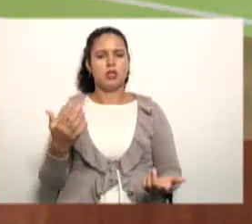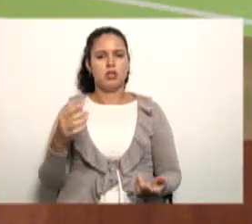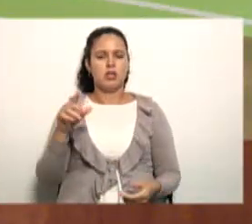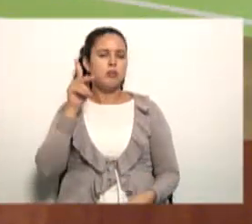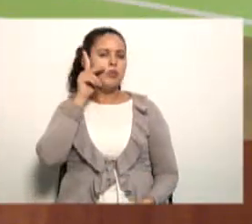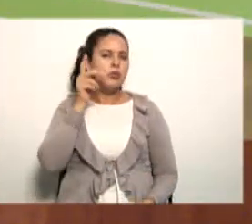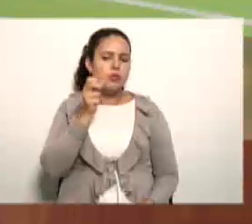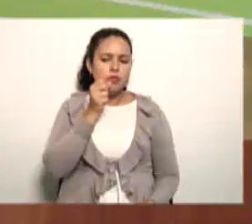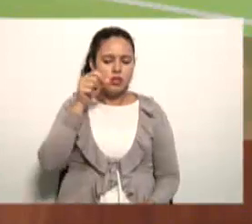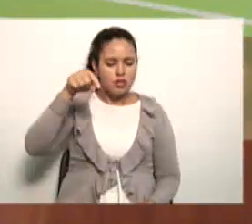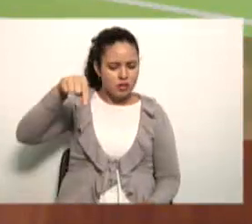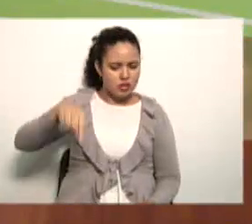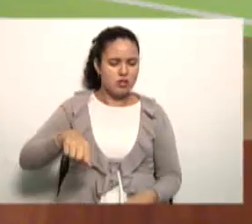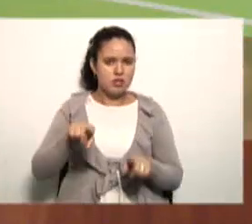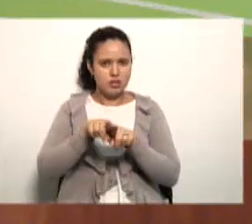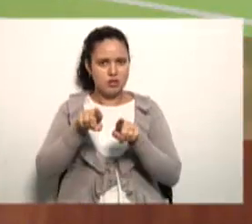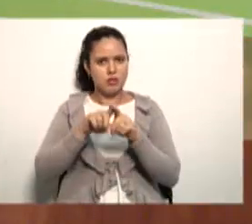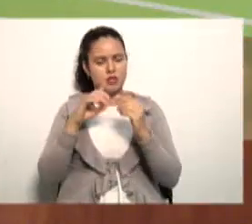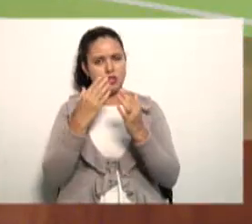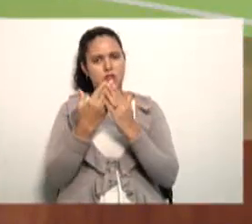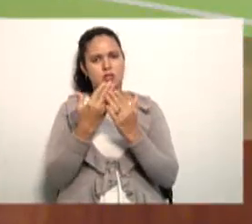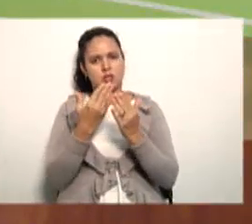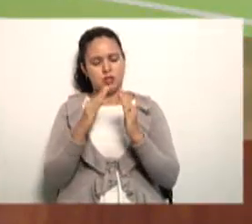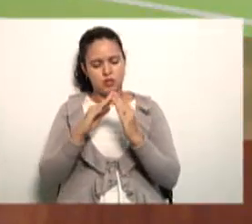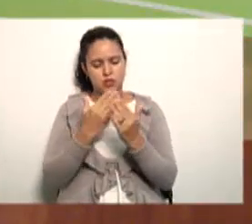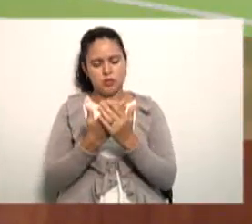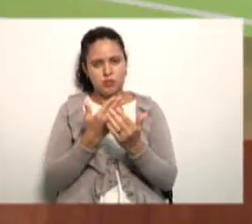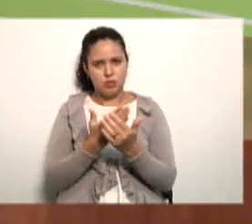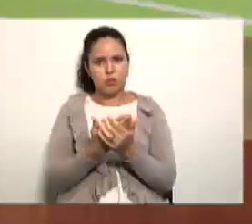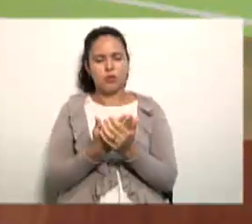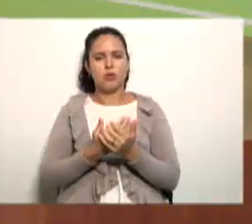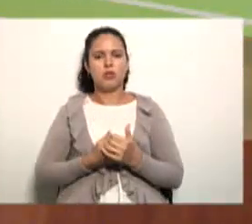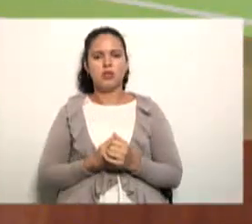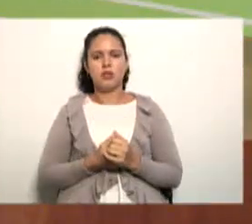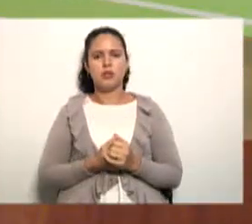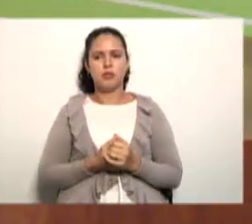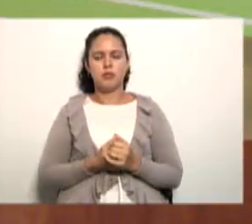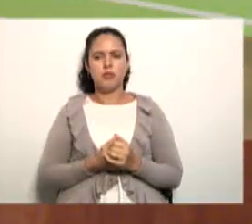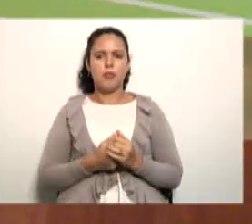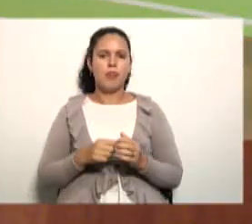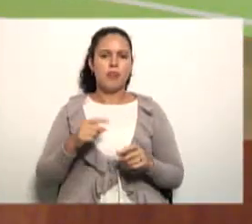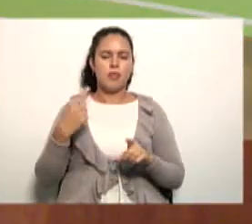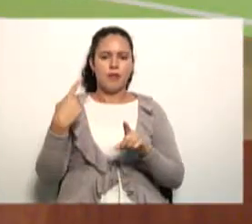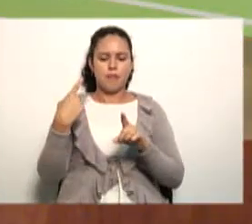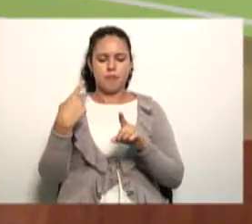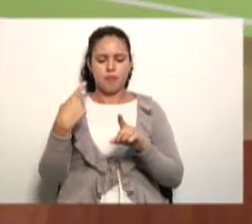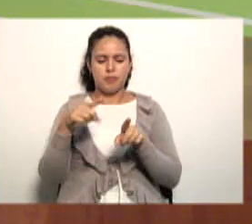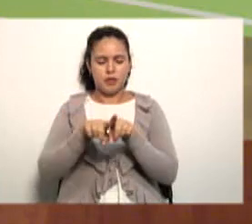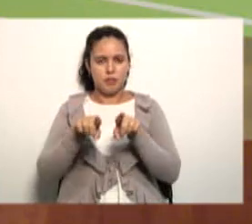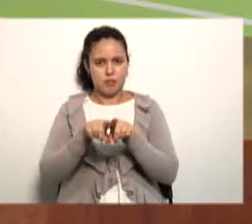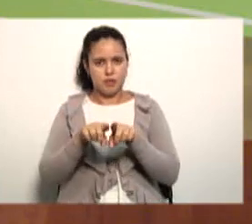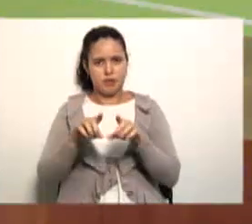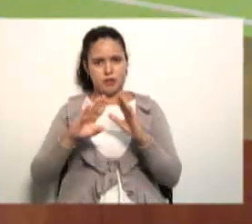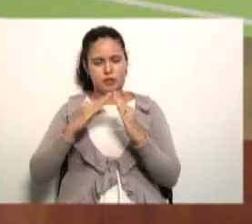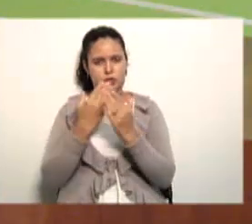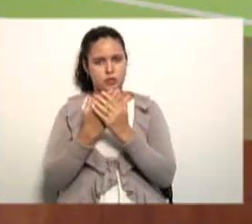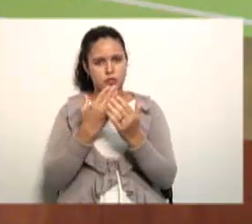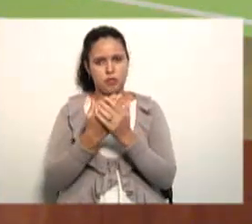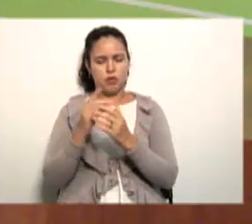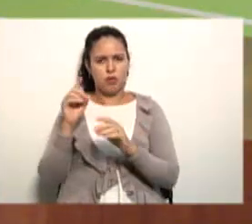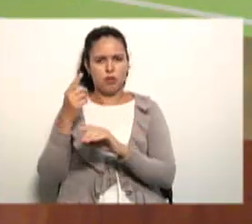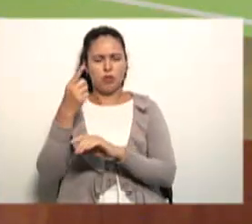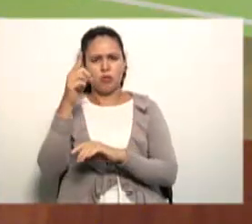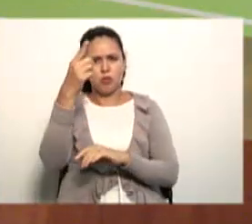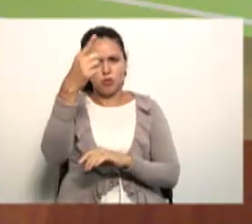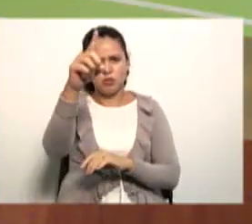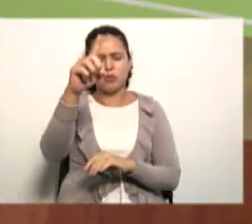Albino Butner de Porto Velho, Paulo Freire de Porto Velho, Boa Esperança de Alta Floresta do Oeste, de Marechal